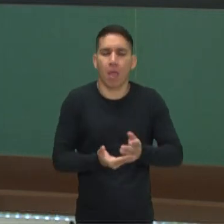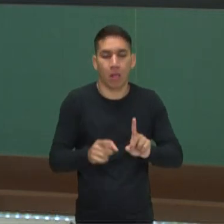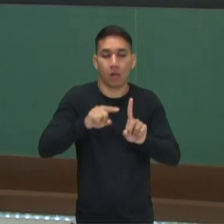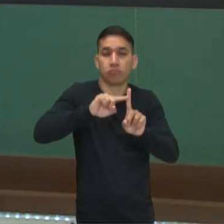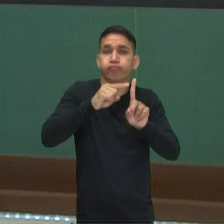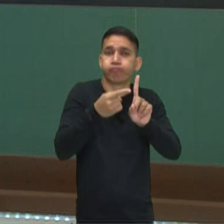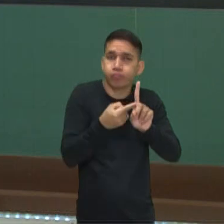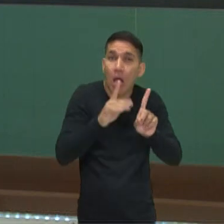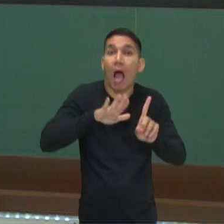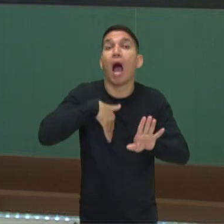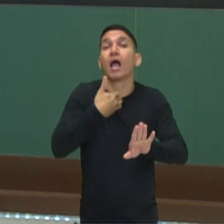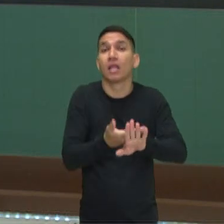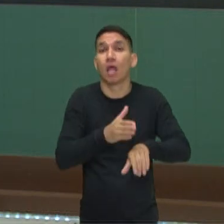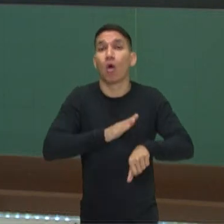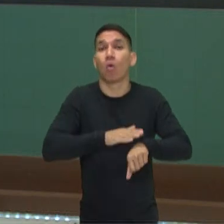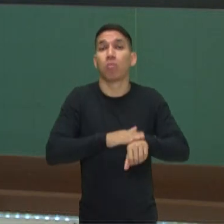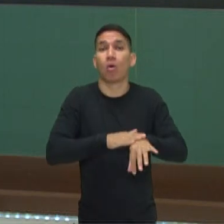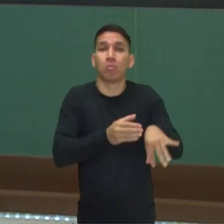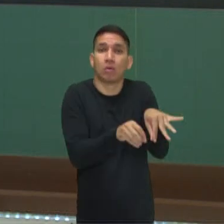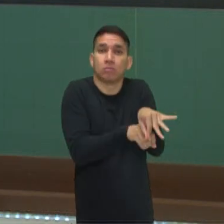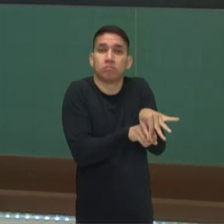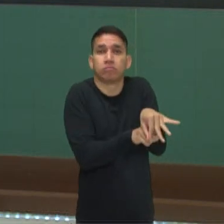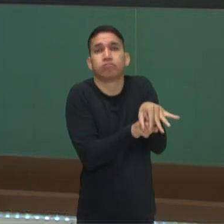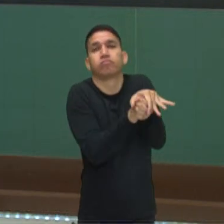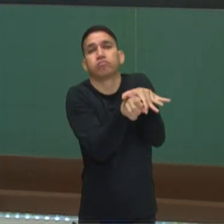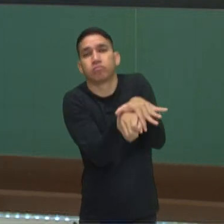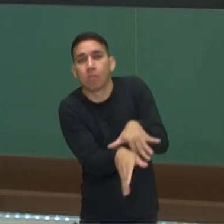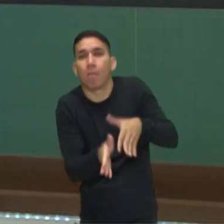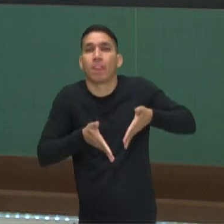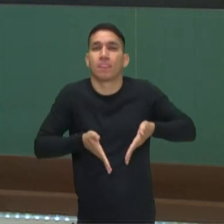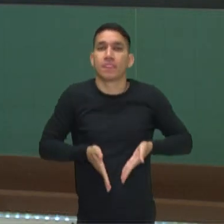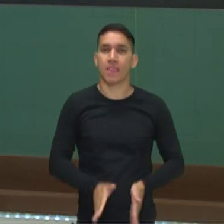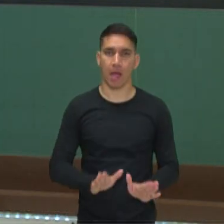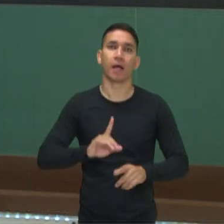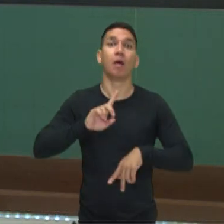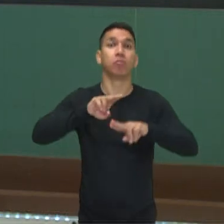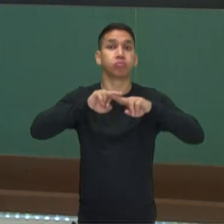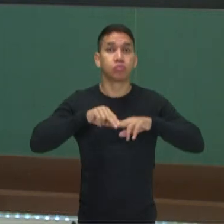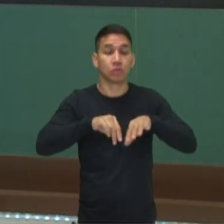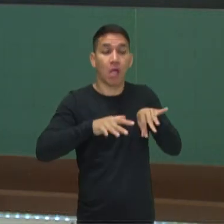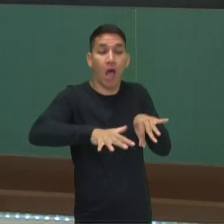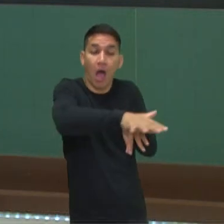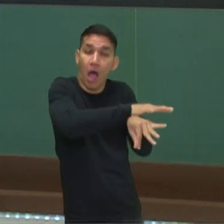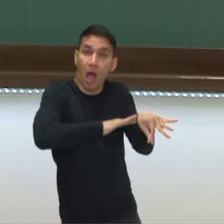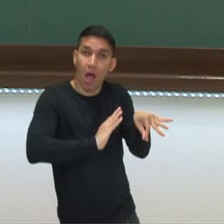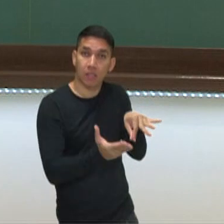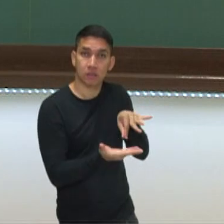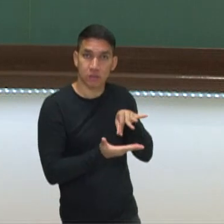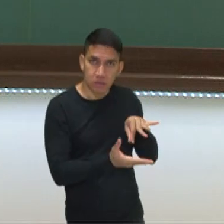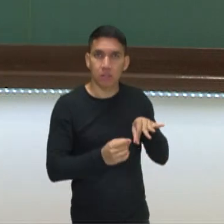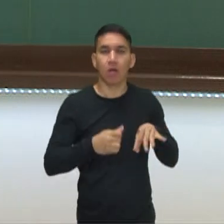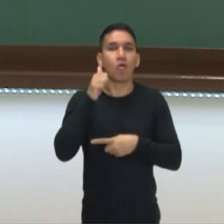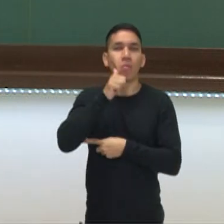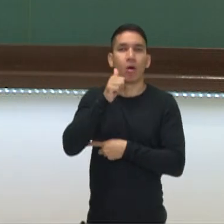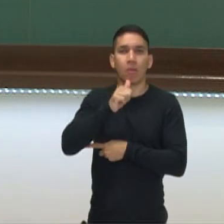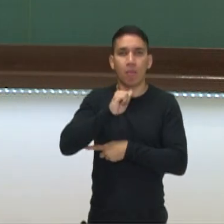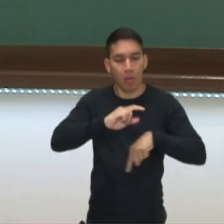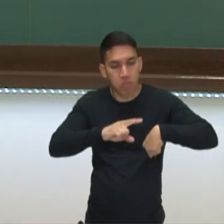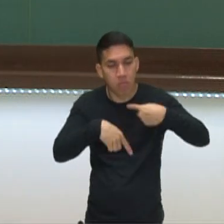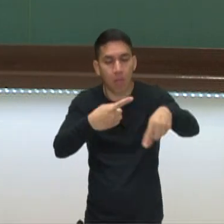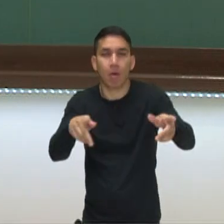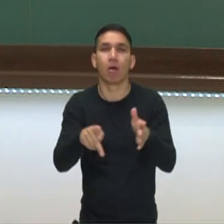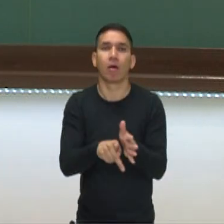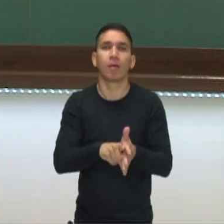do parto, que é o seu nascimento. Então, o sistema genital feminino, ele promove a formação